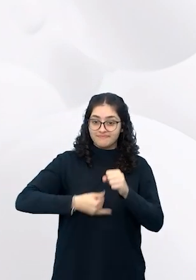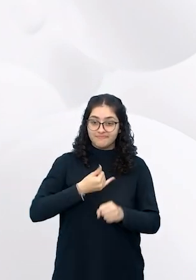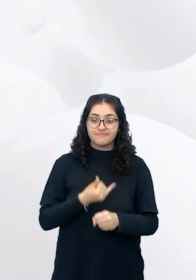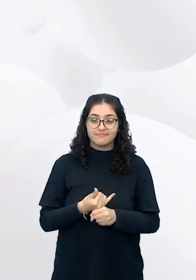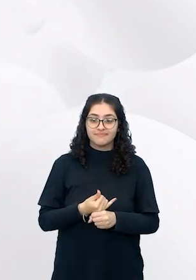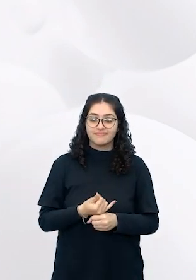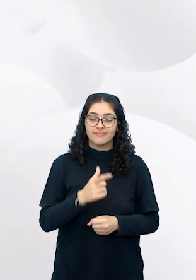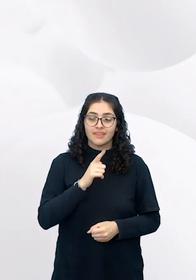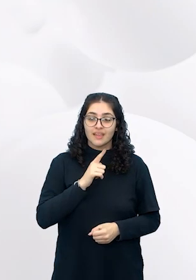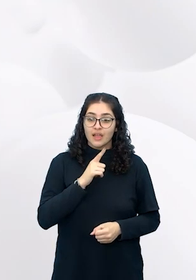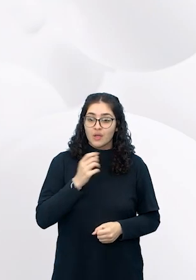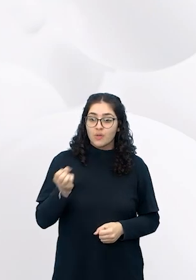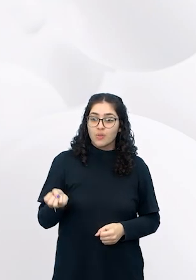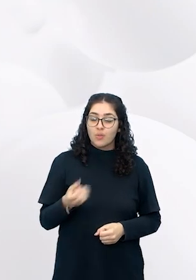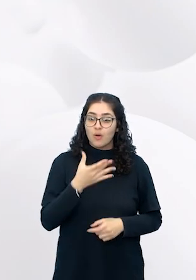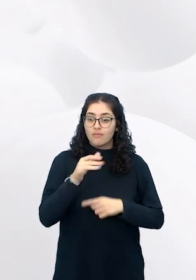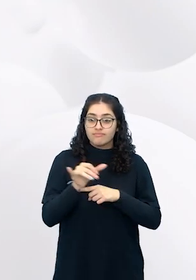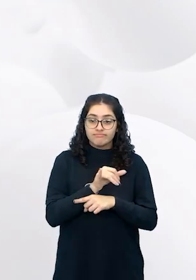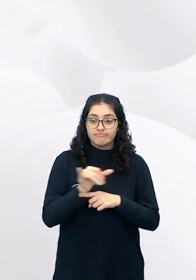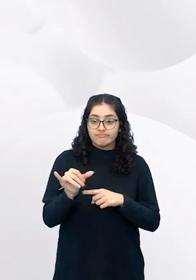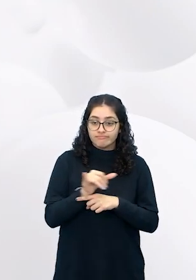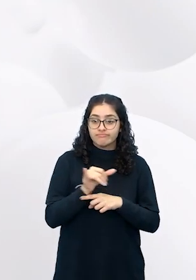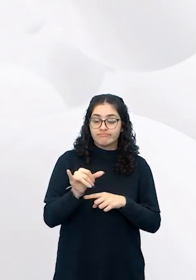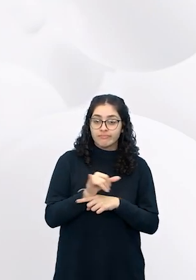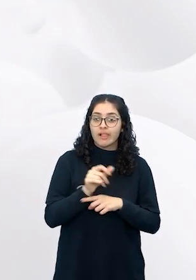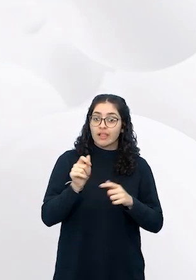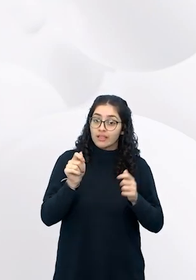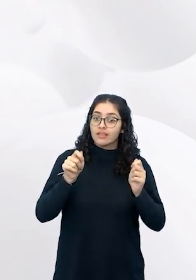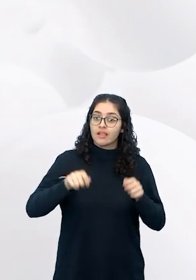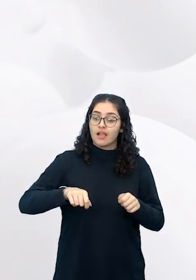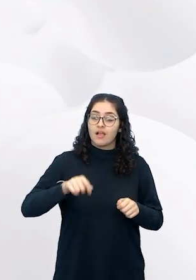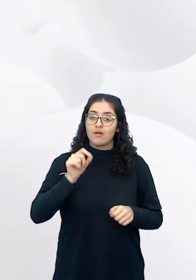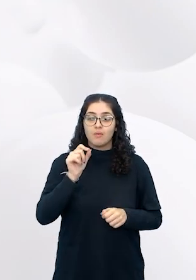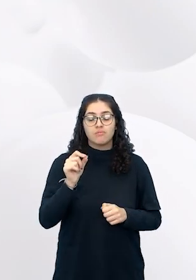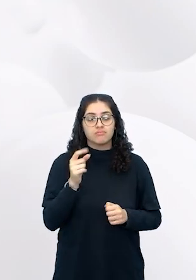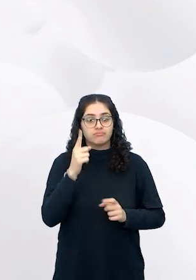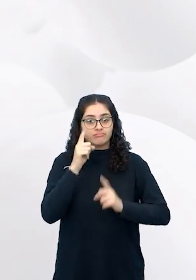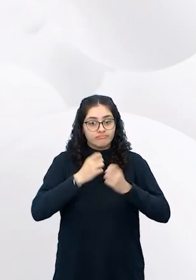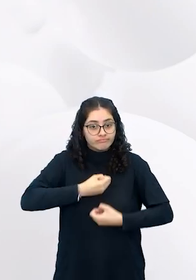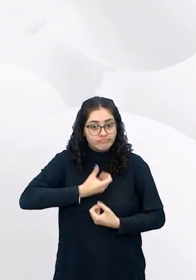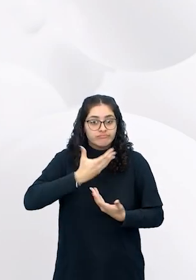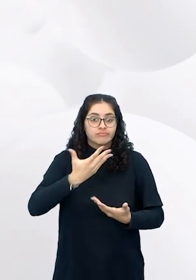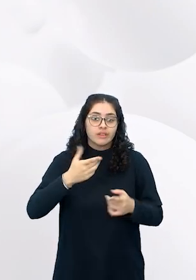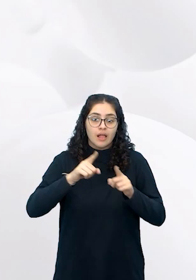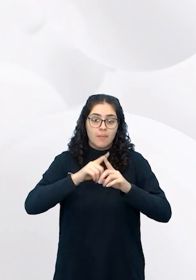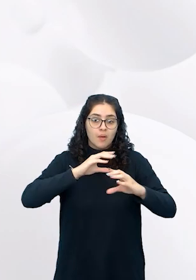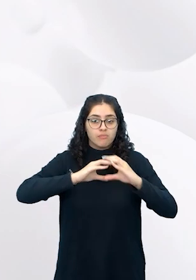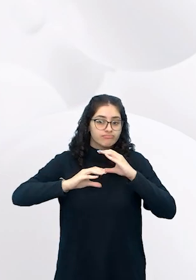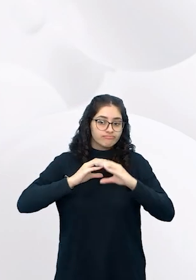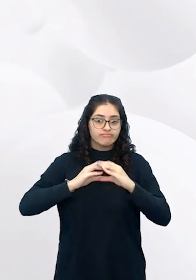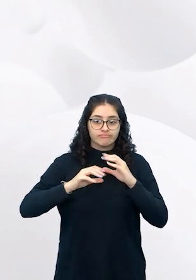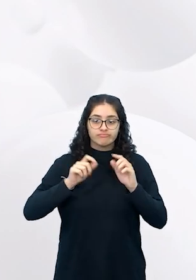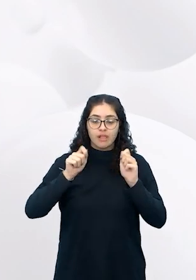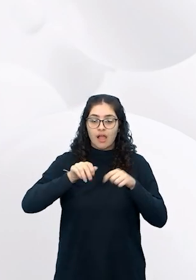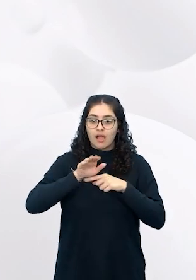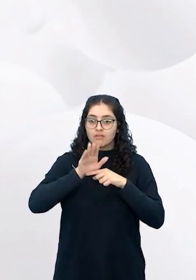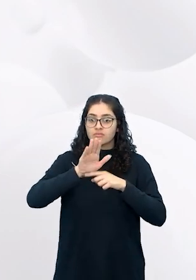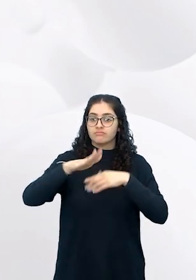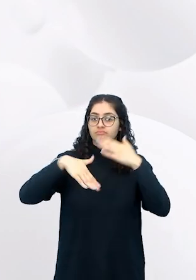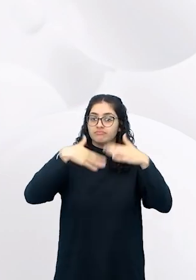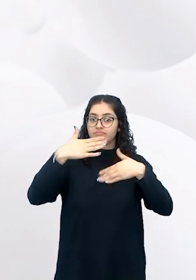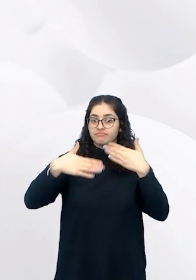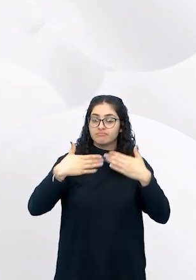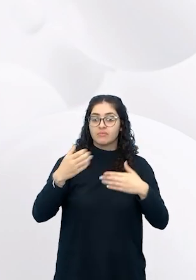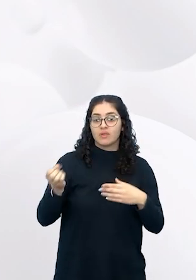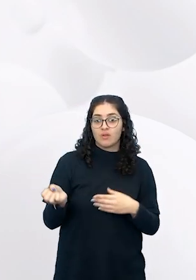elas criam essas ferramentas, elas criam novas possibilidades de expressão, de comunicação e podem contribuir para o desenvolvimento